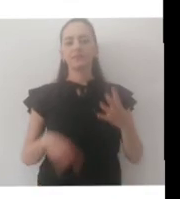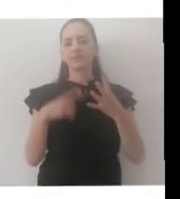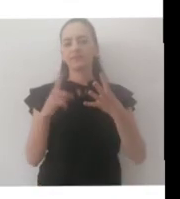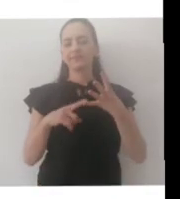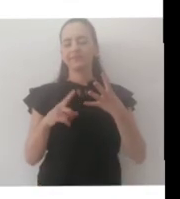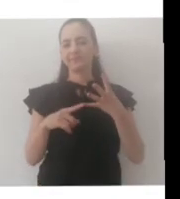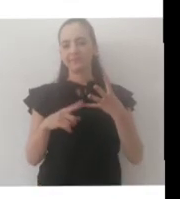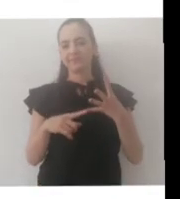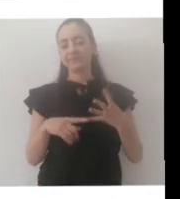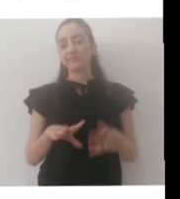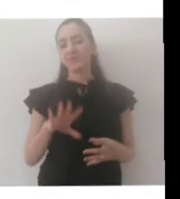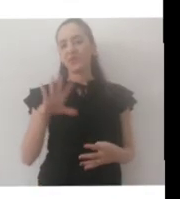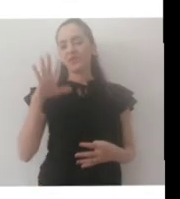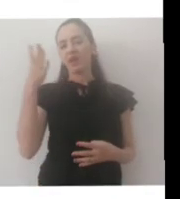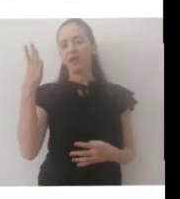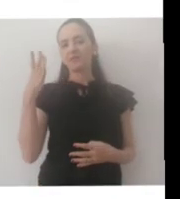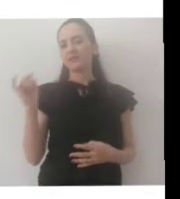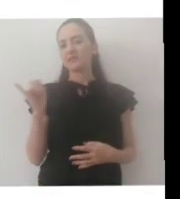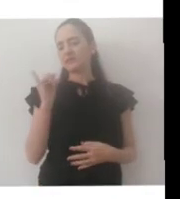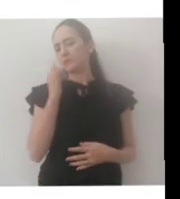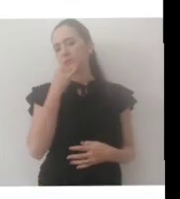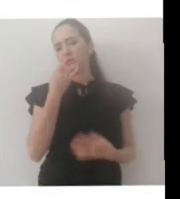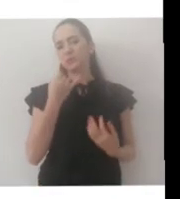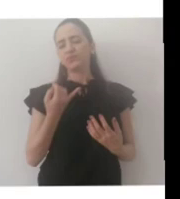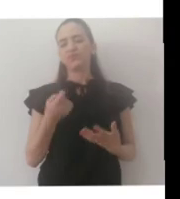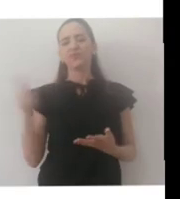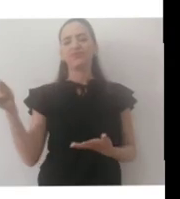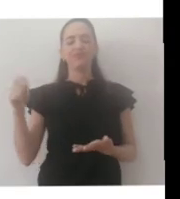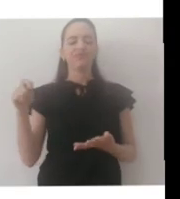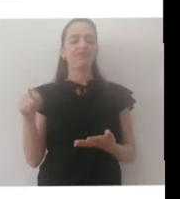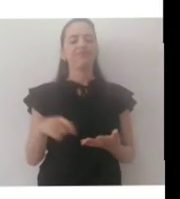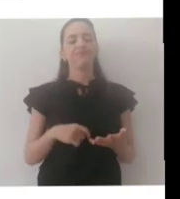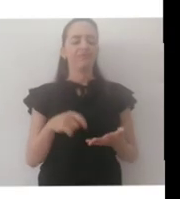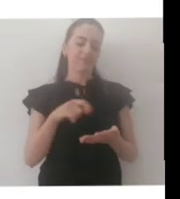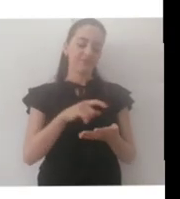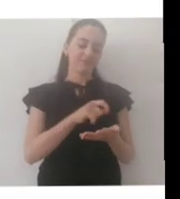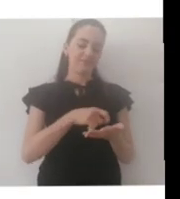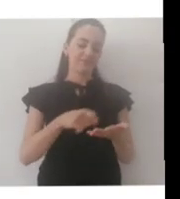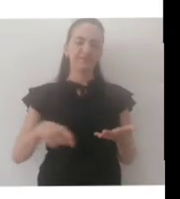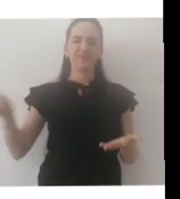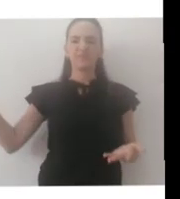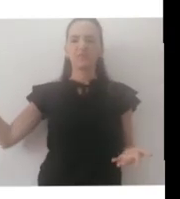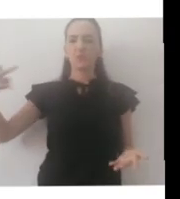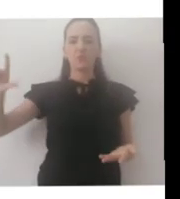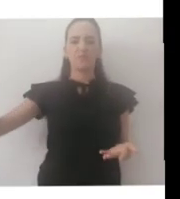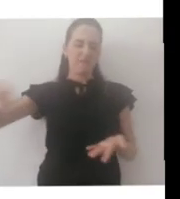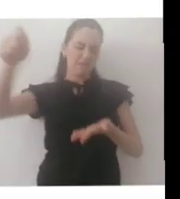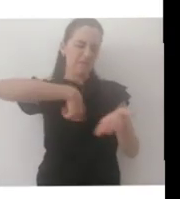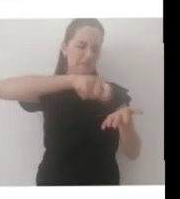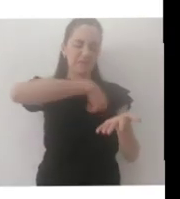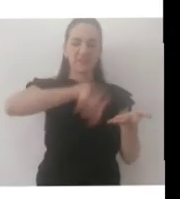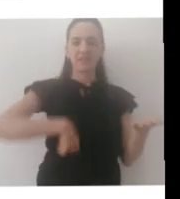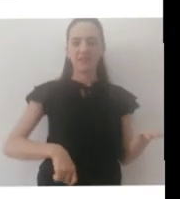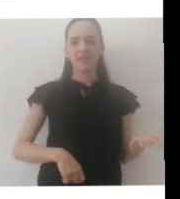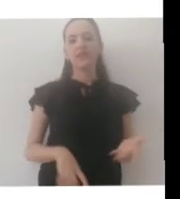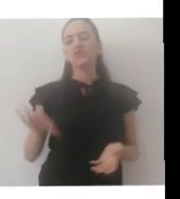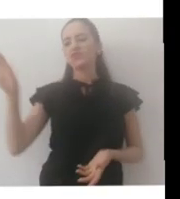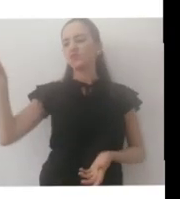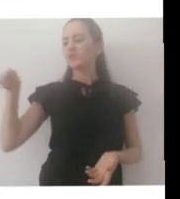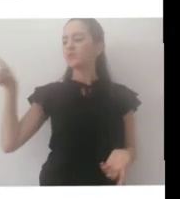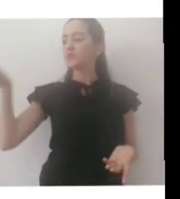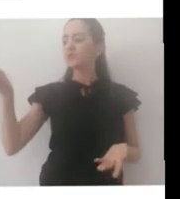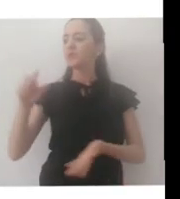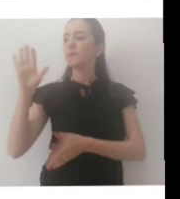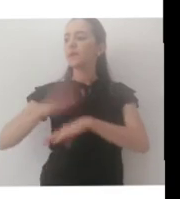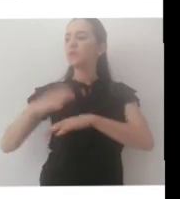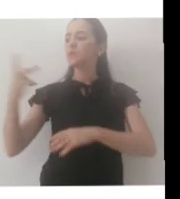permanentemente. Vamos lá. A quarto tipo é a reparação. A criança que estraga um trabalho de um colega pode ser convidada